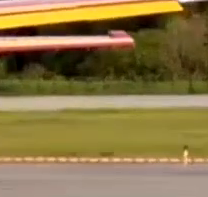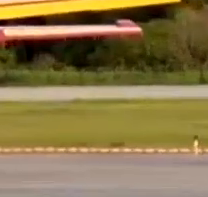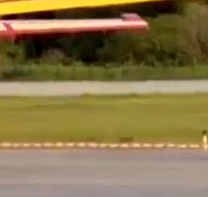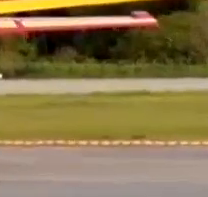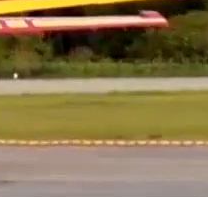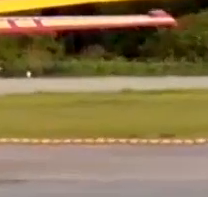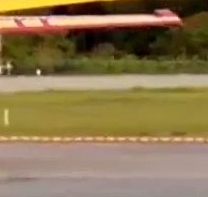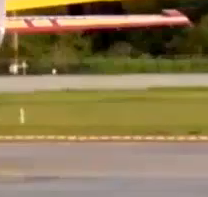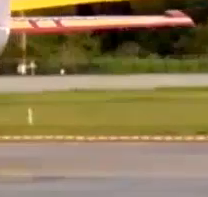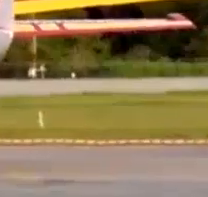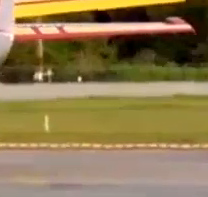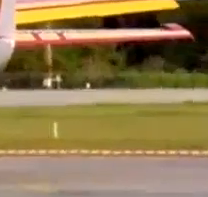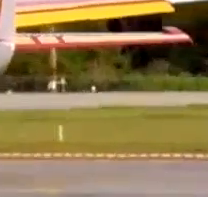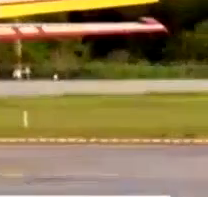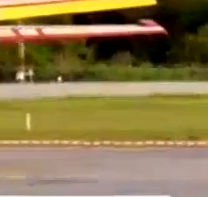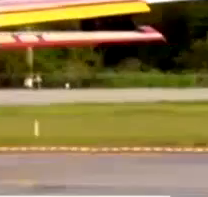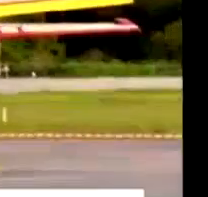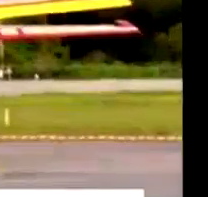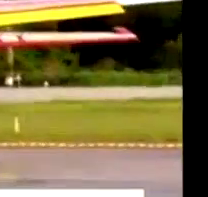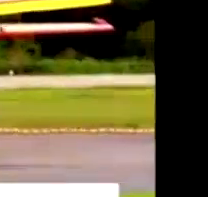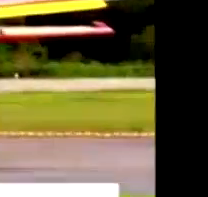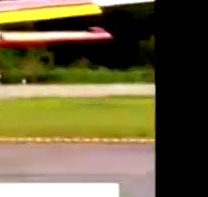pode cortar